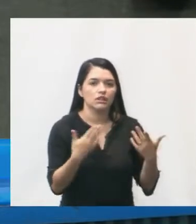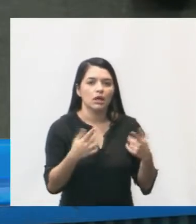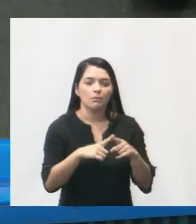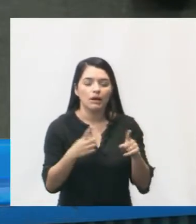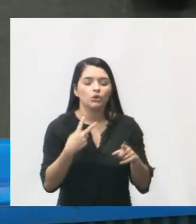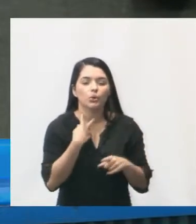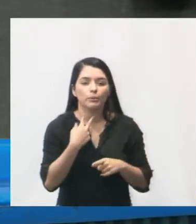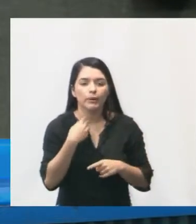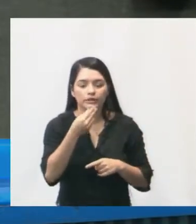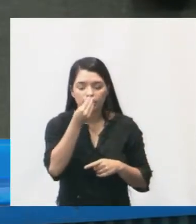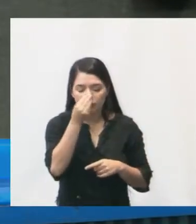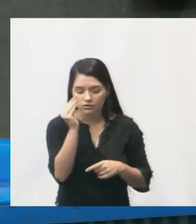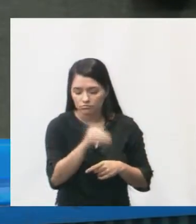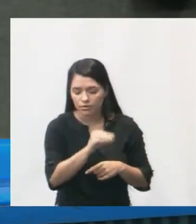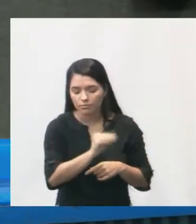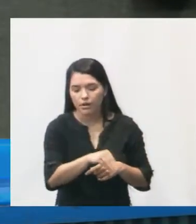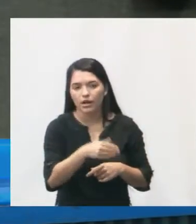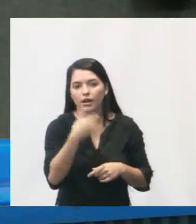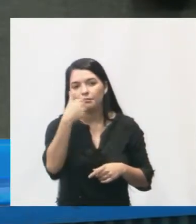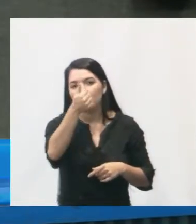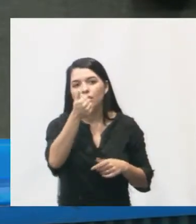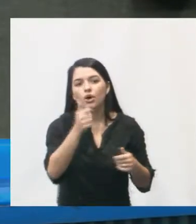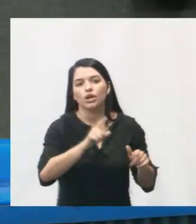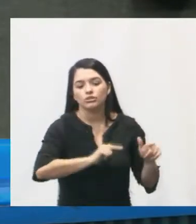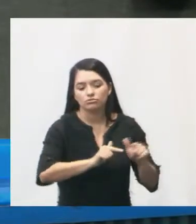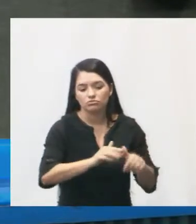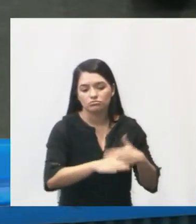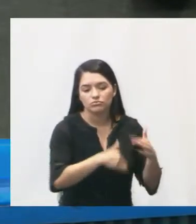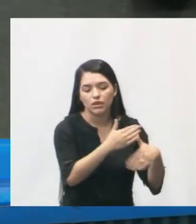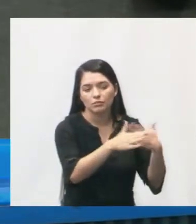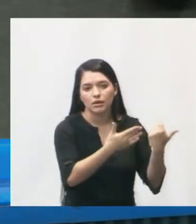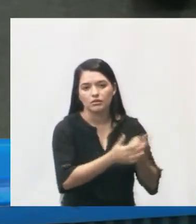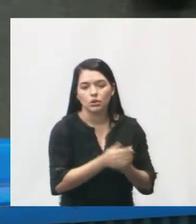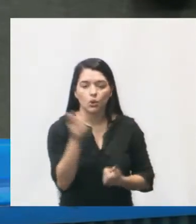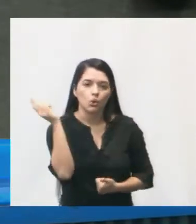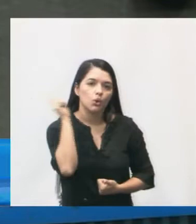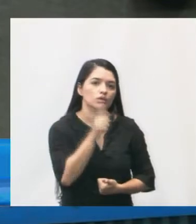para tantas melhorias que já tivemos, já